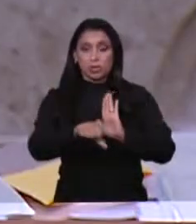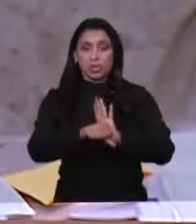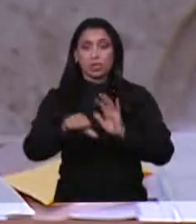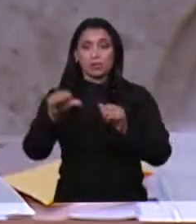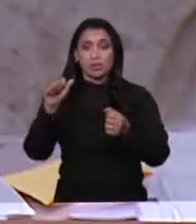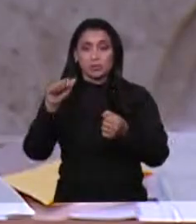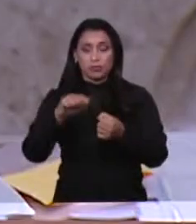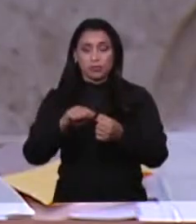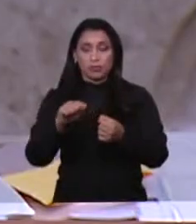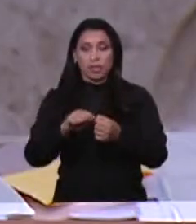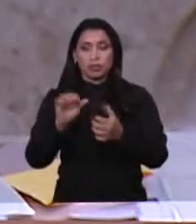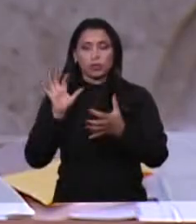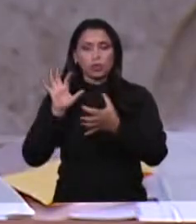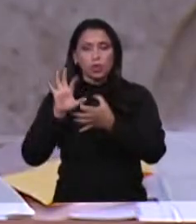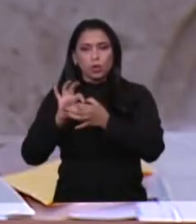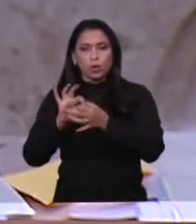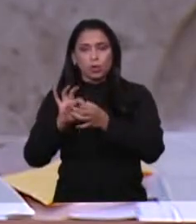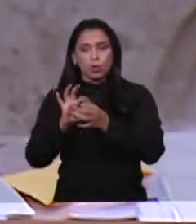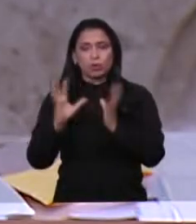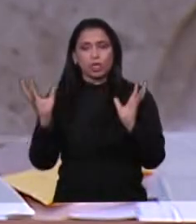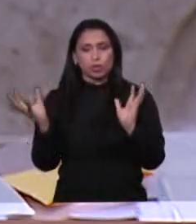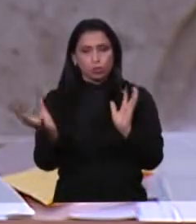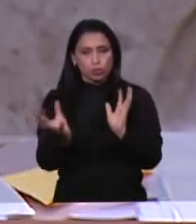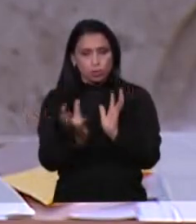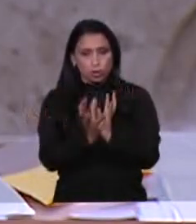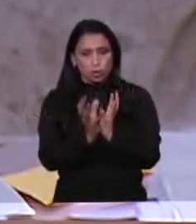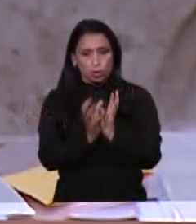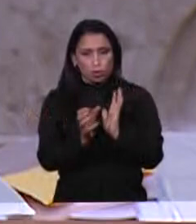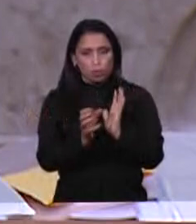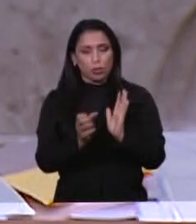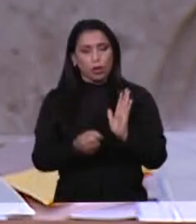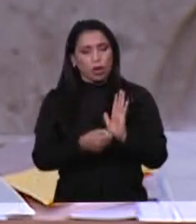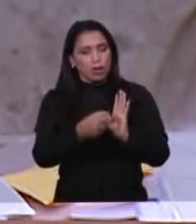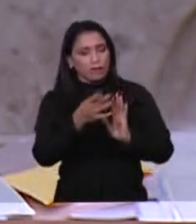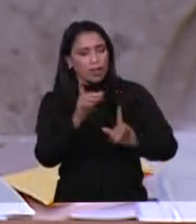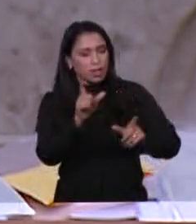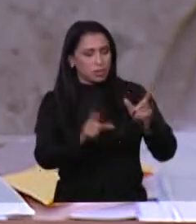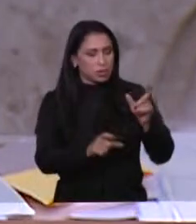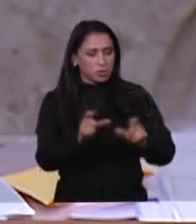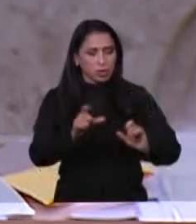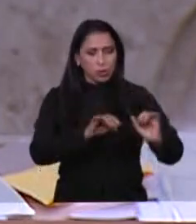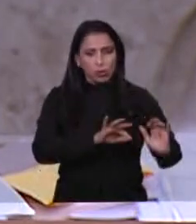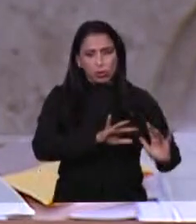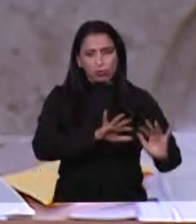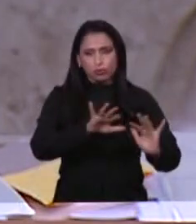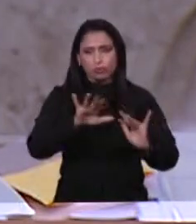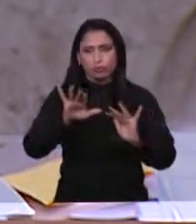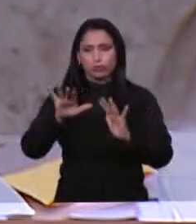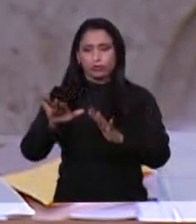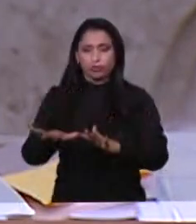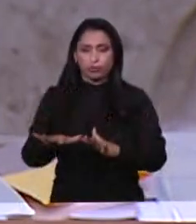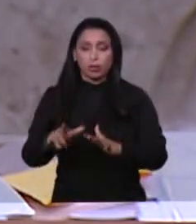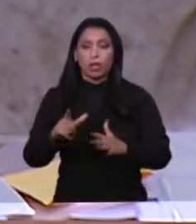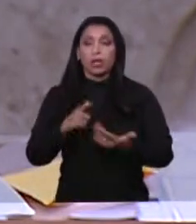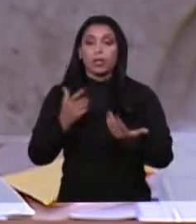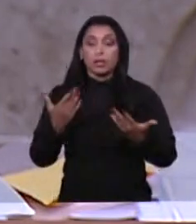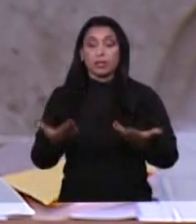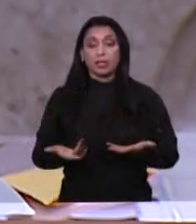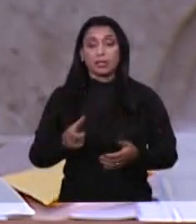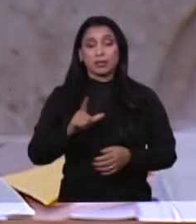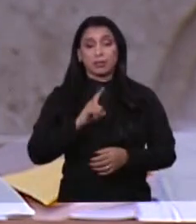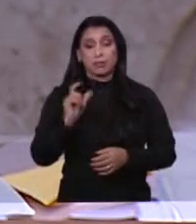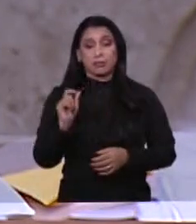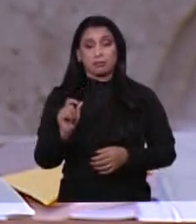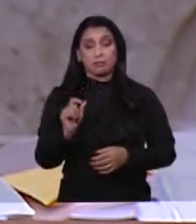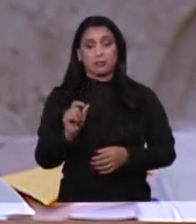praticados em contexto de massa, com a participação difusa de grande quantidade de pessoas, muitas das quais sem